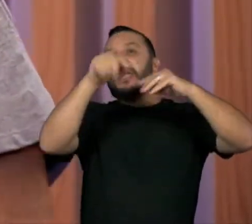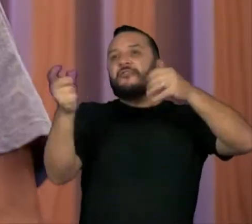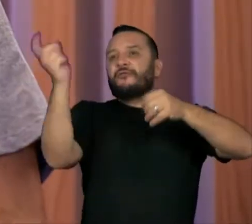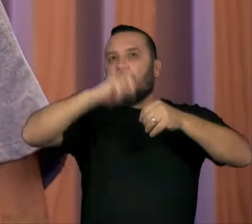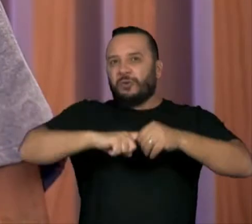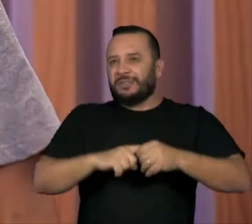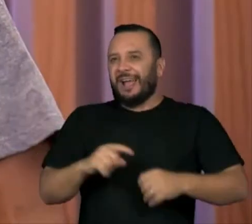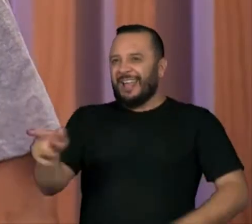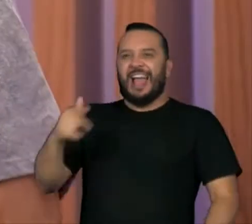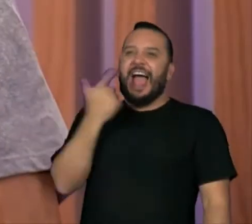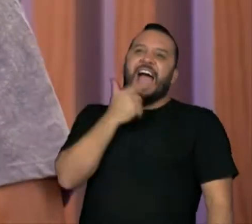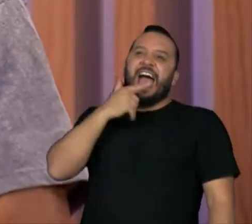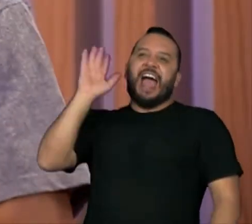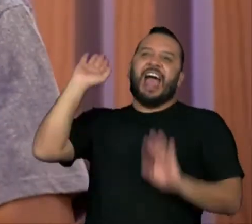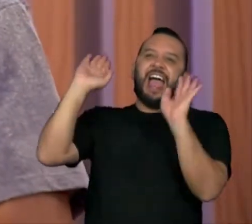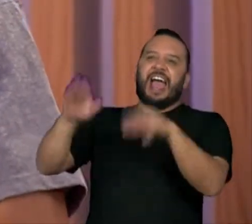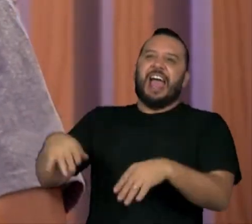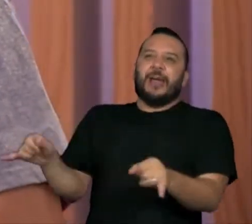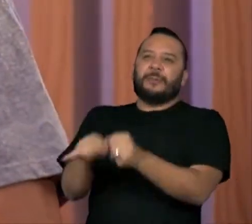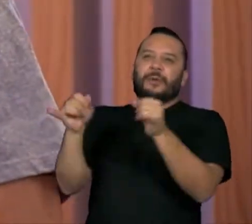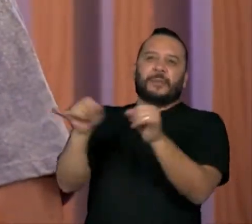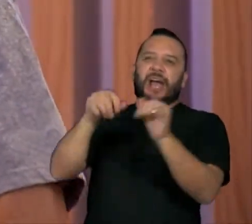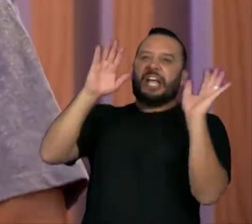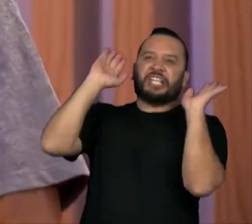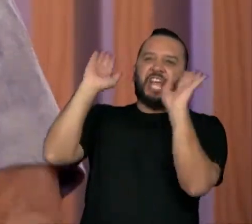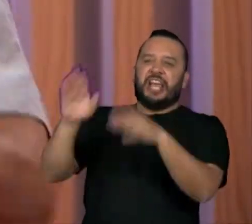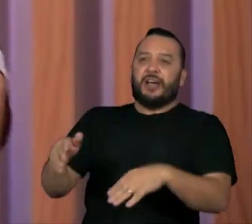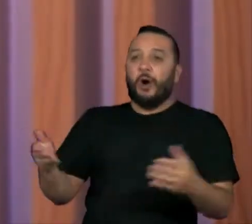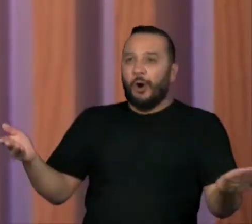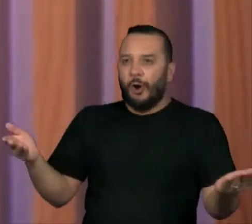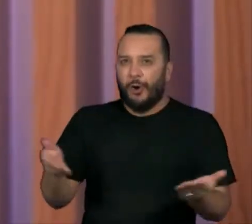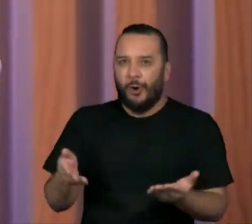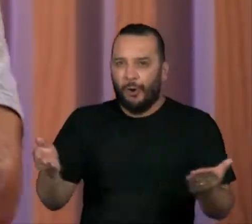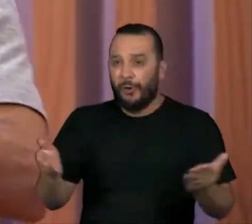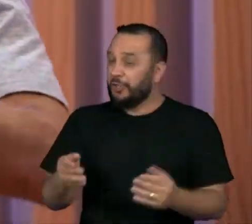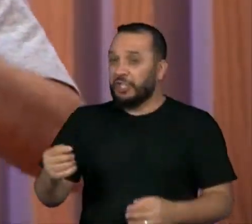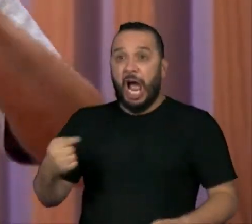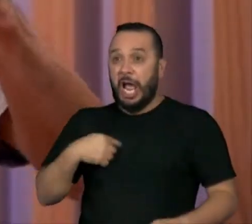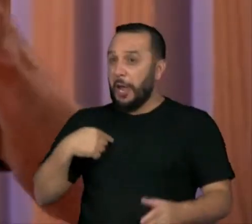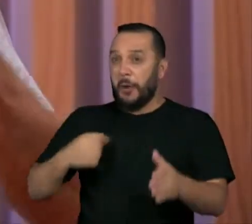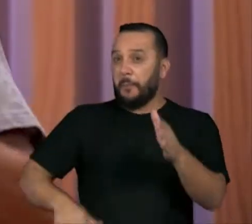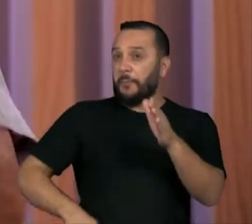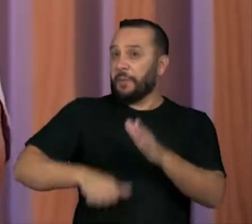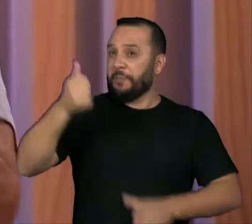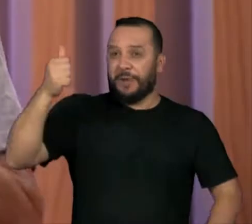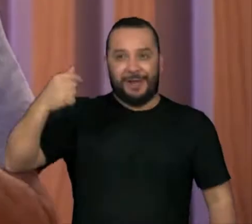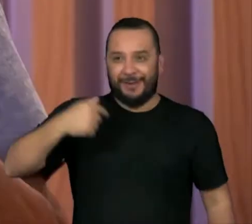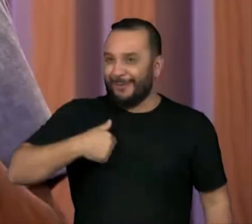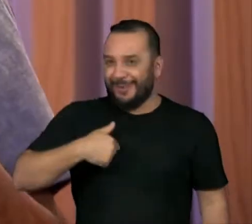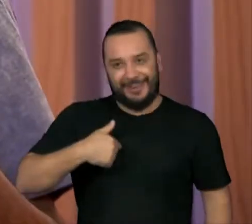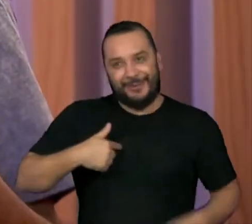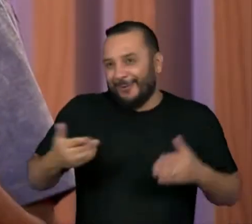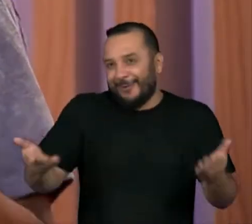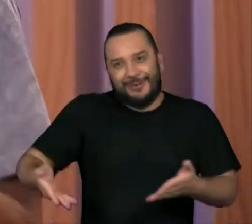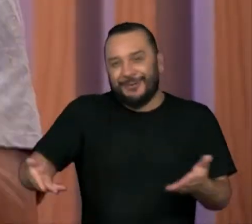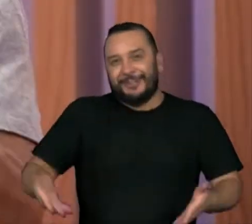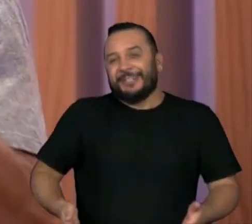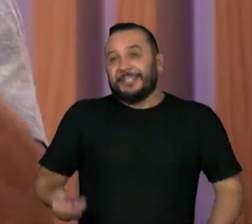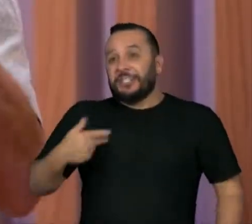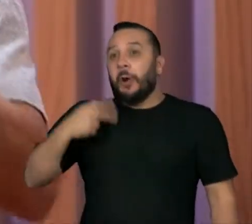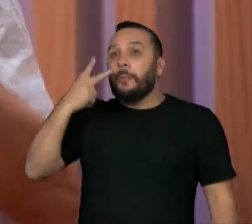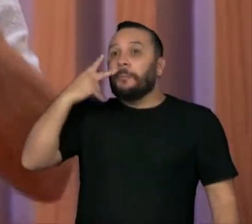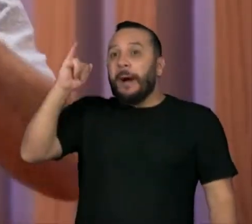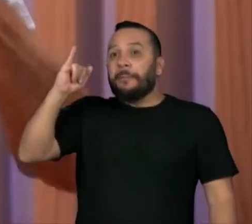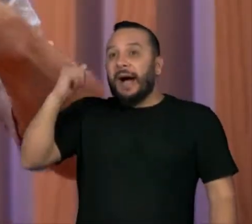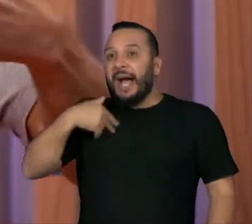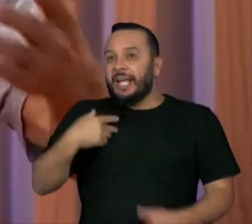eles tiravam sarro e achavam que não era isso. Hoje em dia, sou o visionário, pai do aéreo, mas na época não era assim. Vanguardista. Eu tive